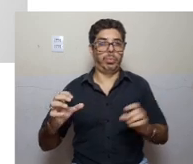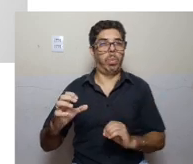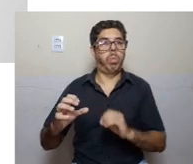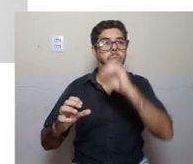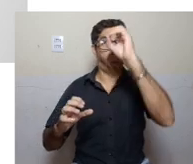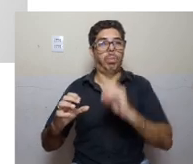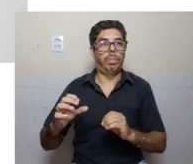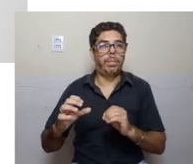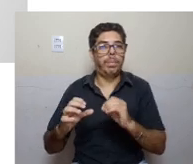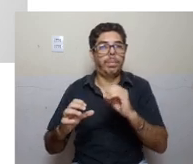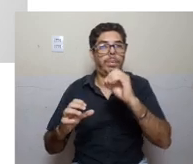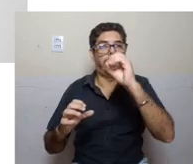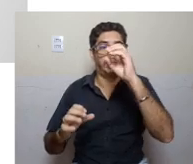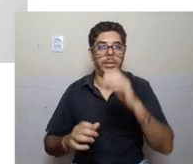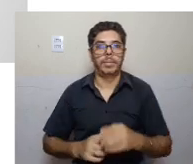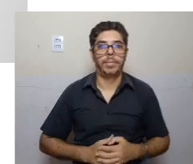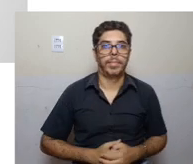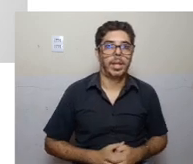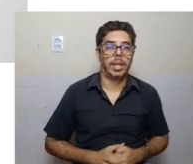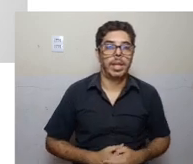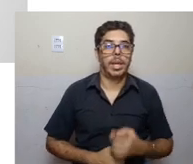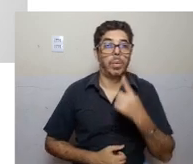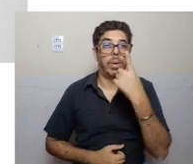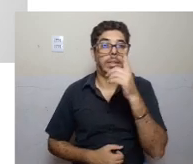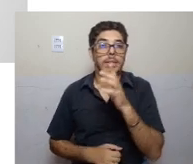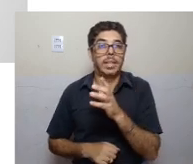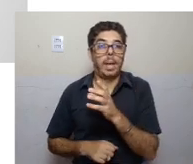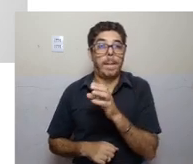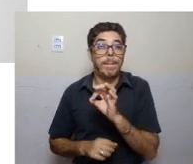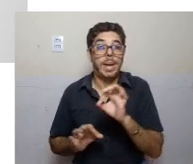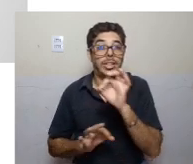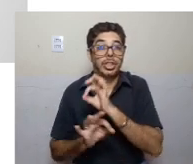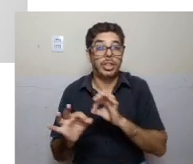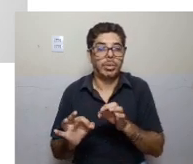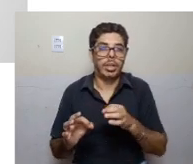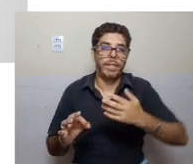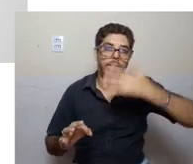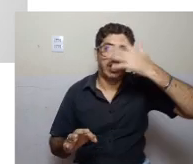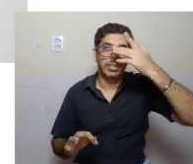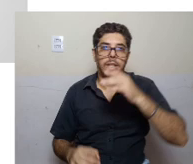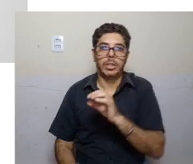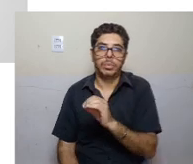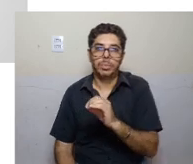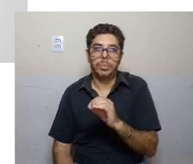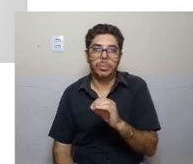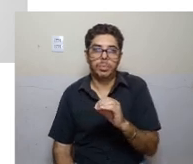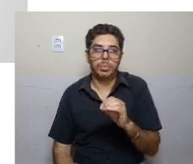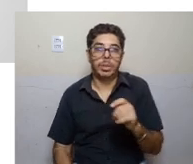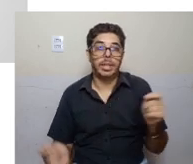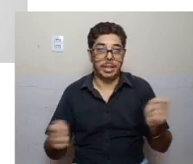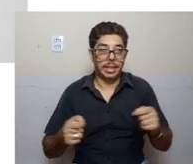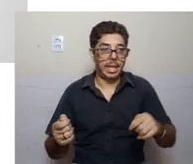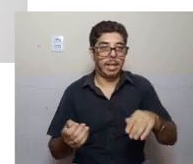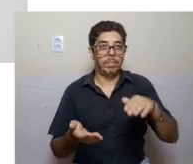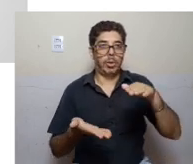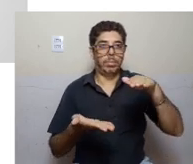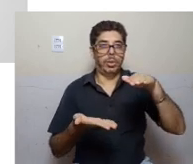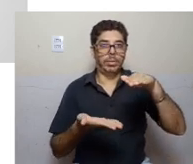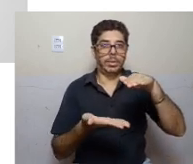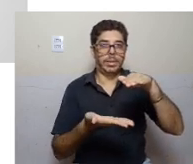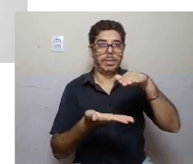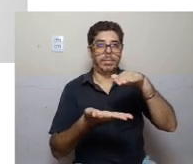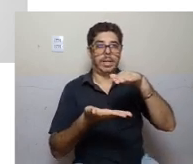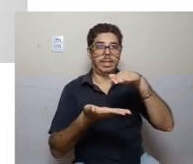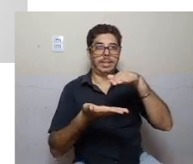campo elétrico e o campo magnético. Apenas as partículas que estiverem com essa velocidade serão capazes de passar através dos